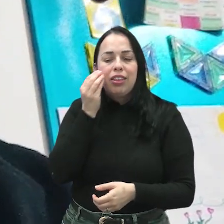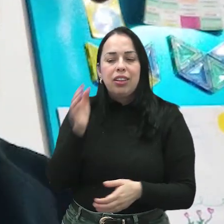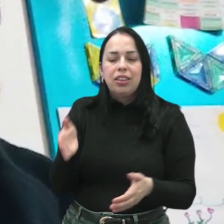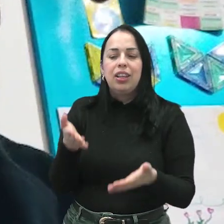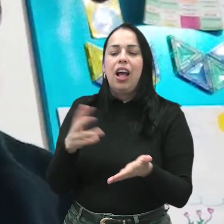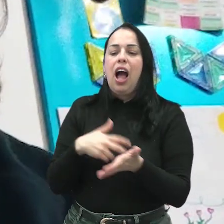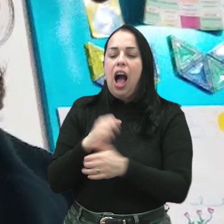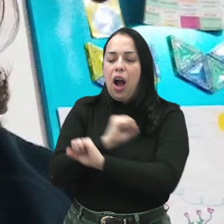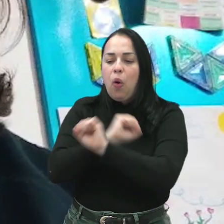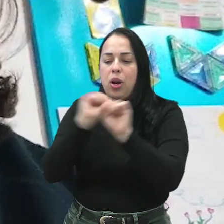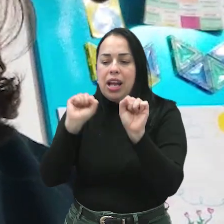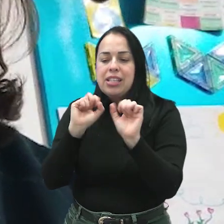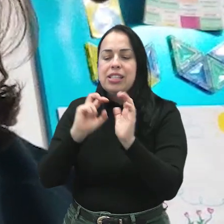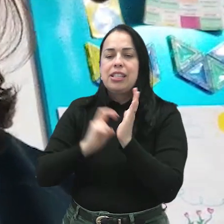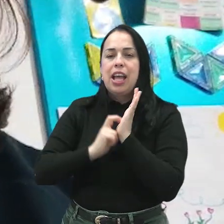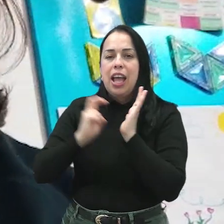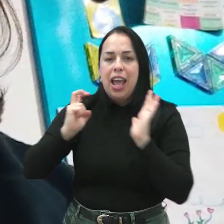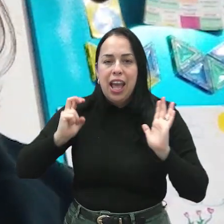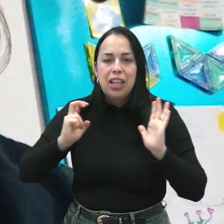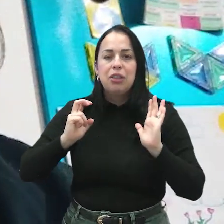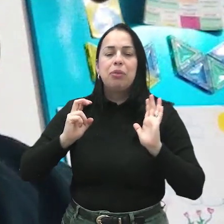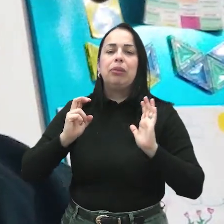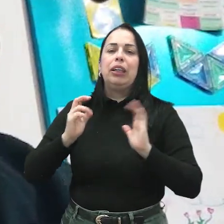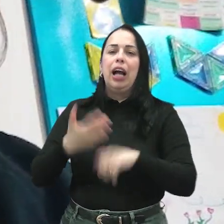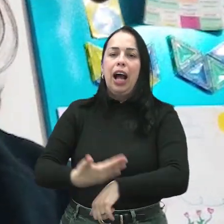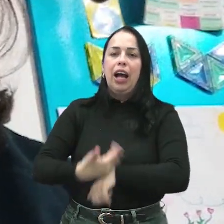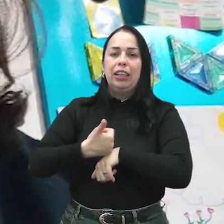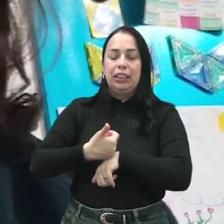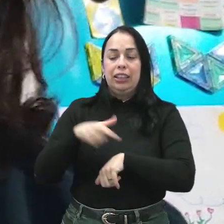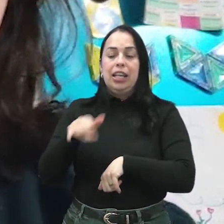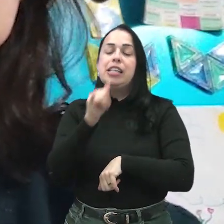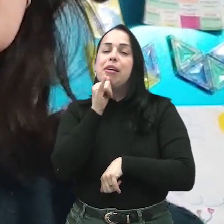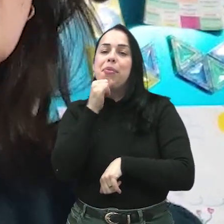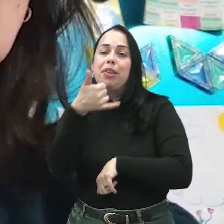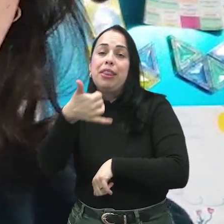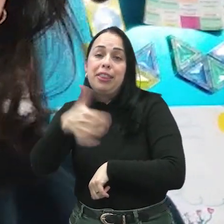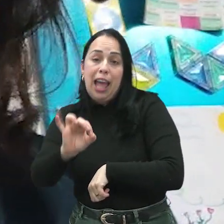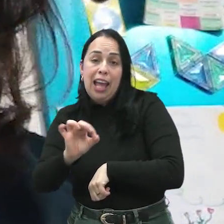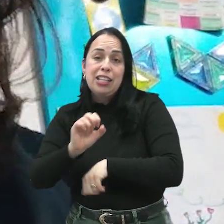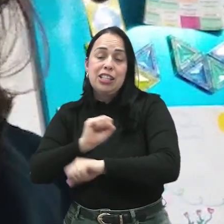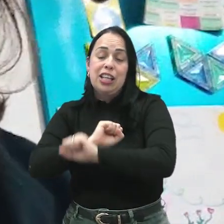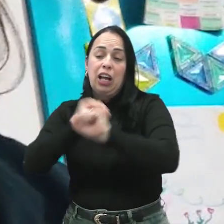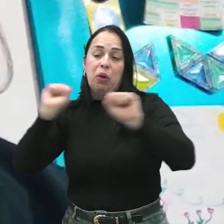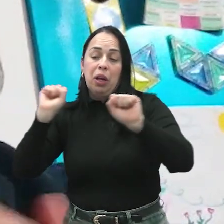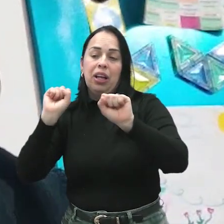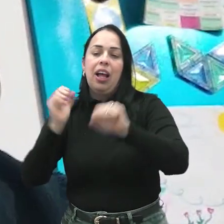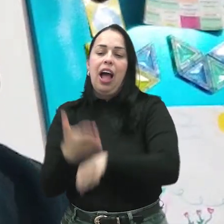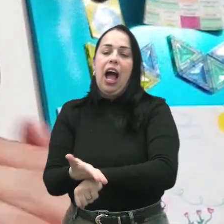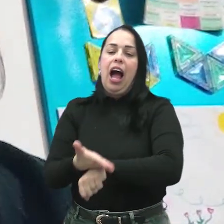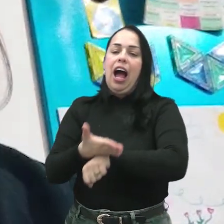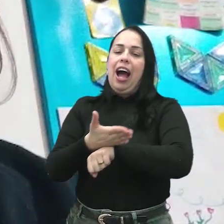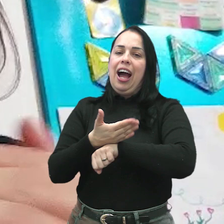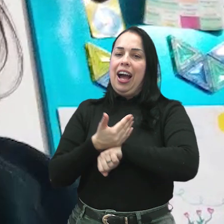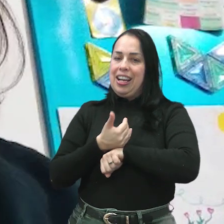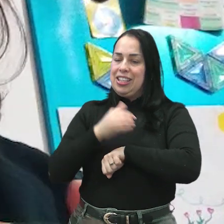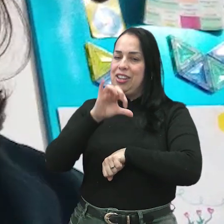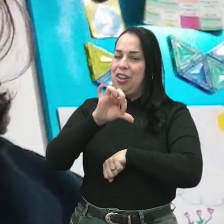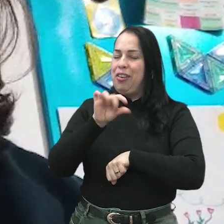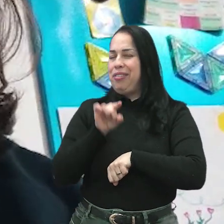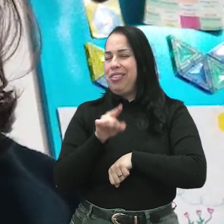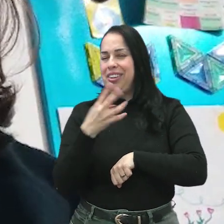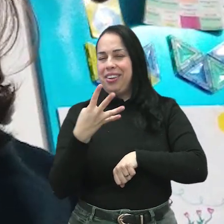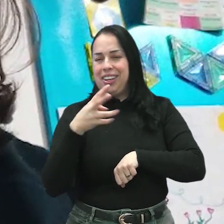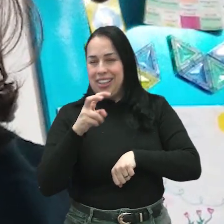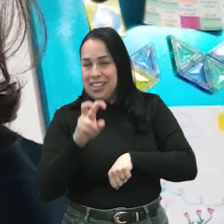tentando levantar essa criança um pouquinho mais cedo de manhã também. Então, se ela estava acordando 10, 11, então ir trazendo 15 minutos mais